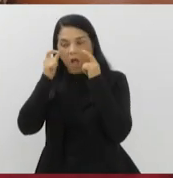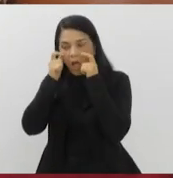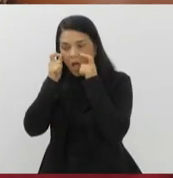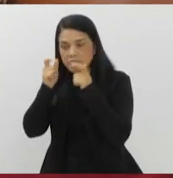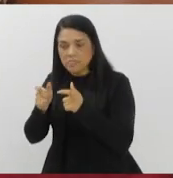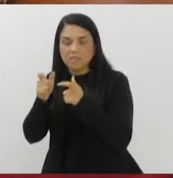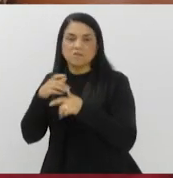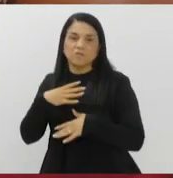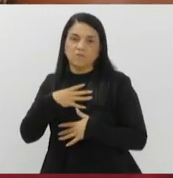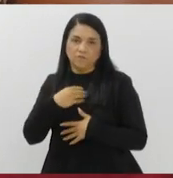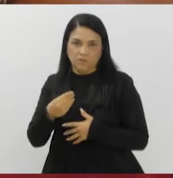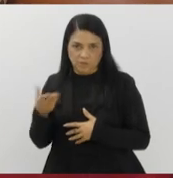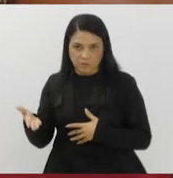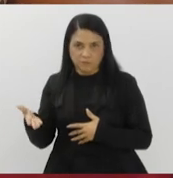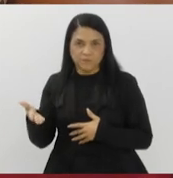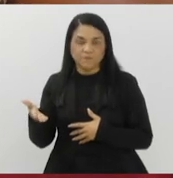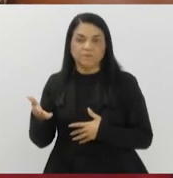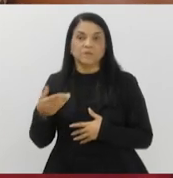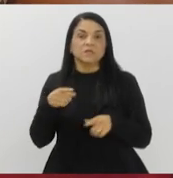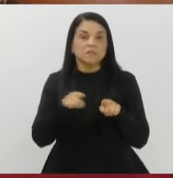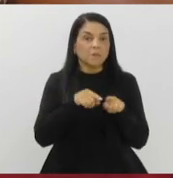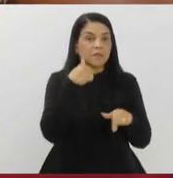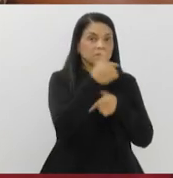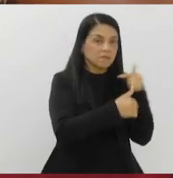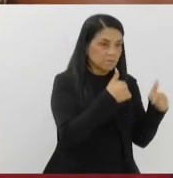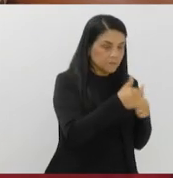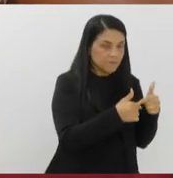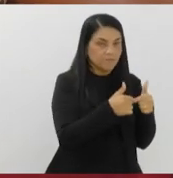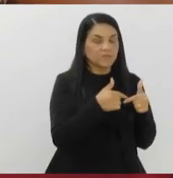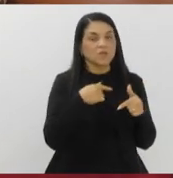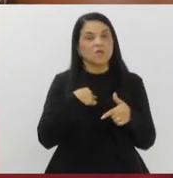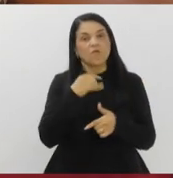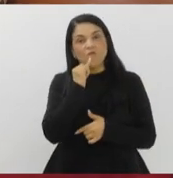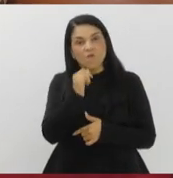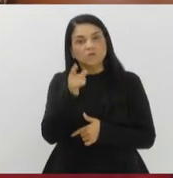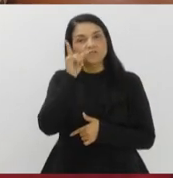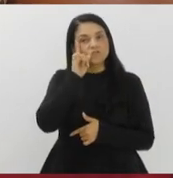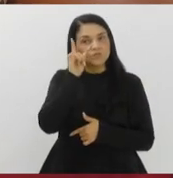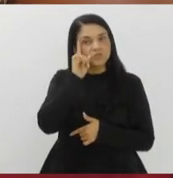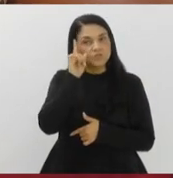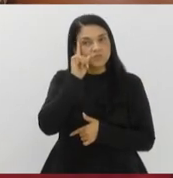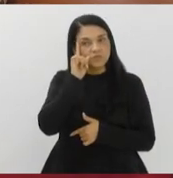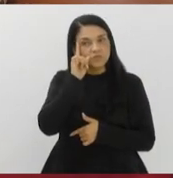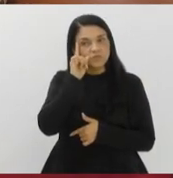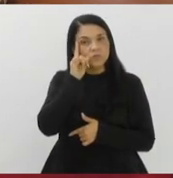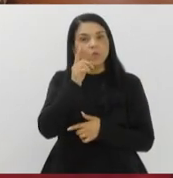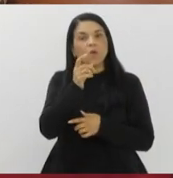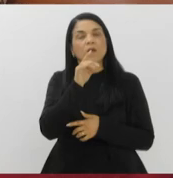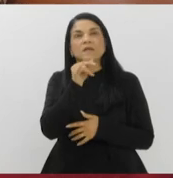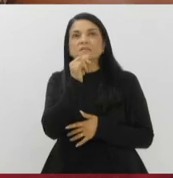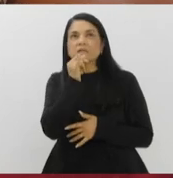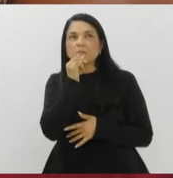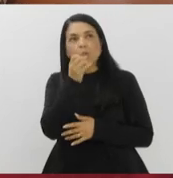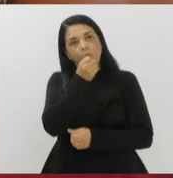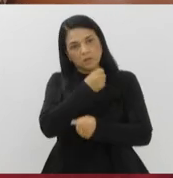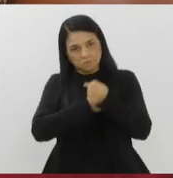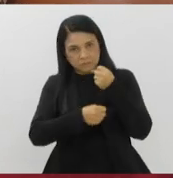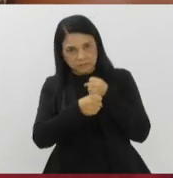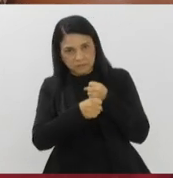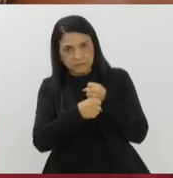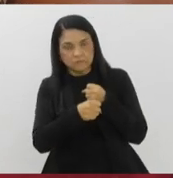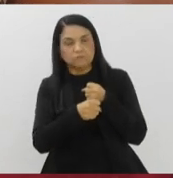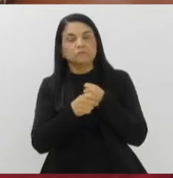né? E é o que eu digo todo dia. A gente, ano passado, a gente teve